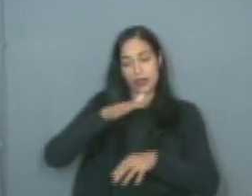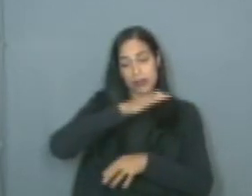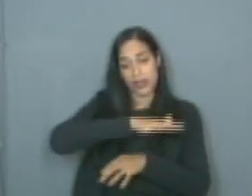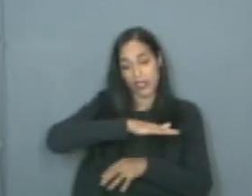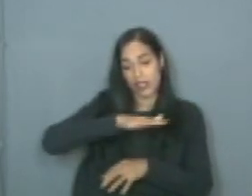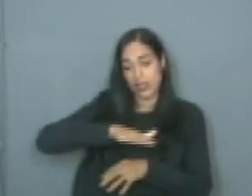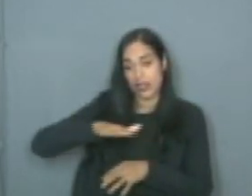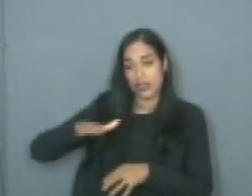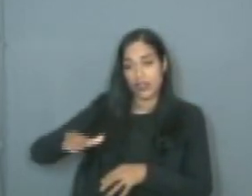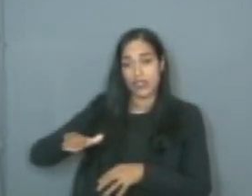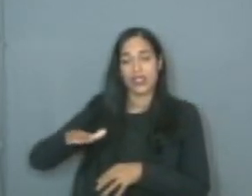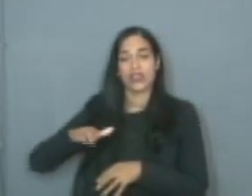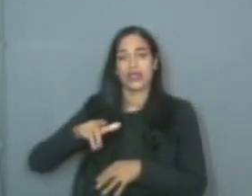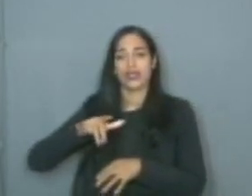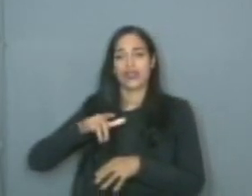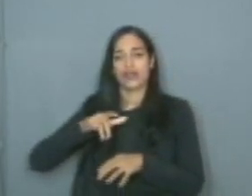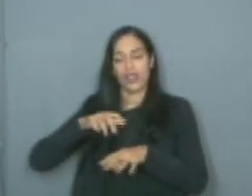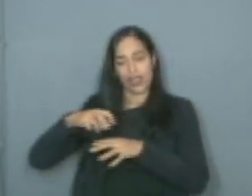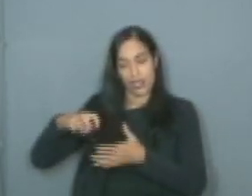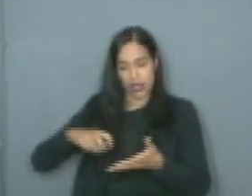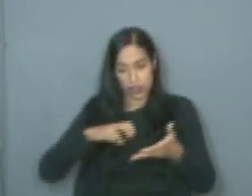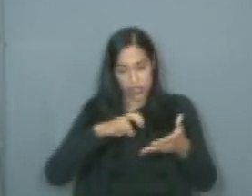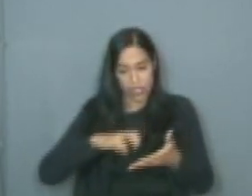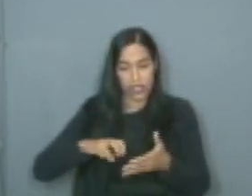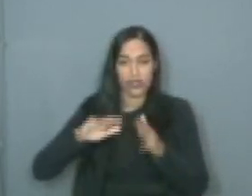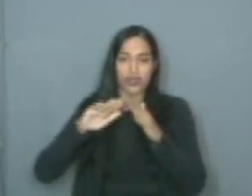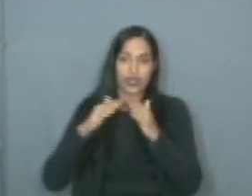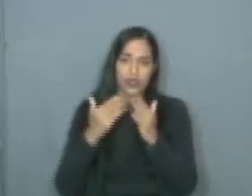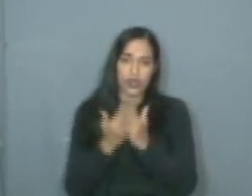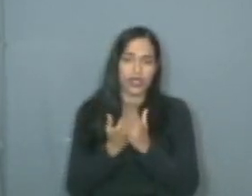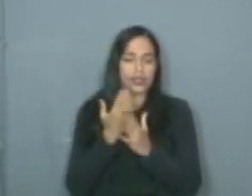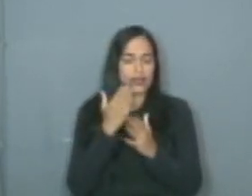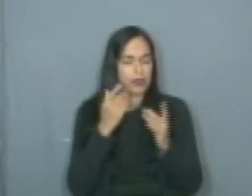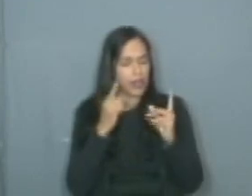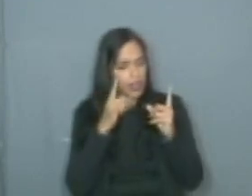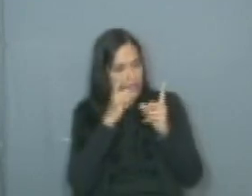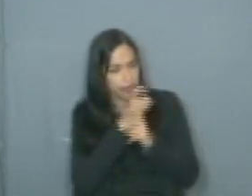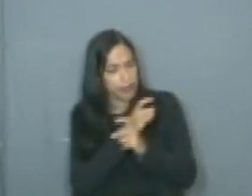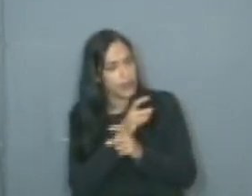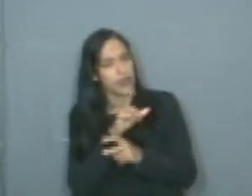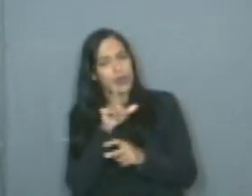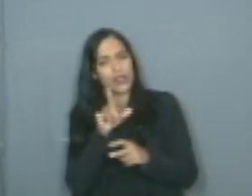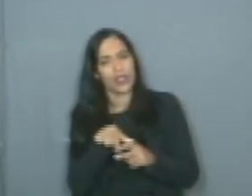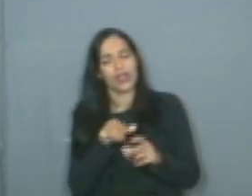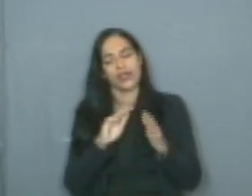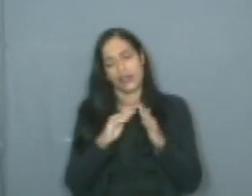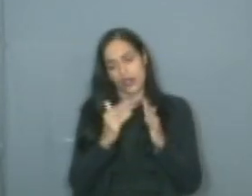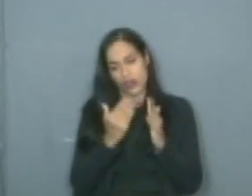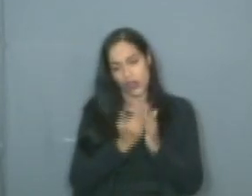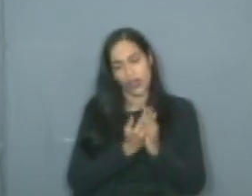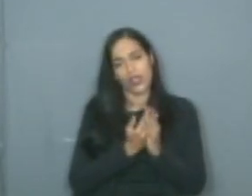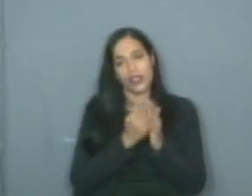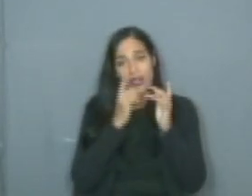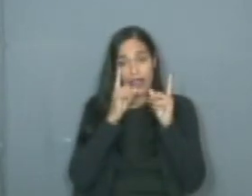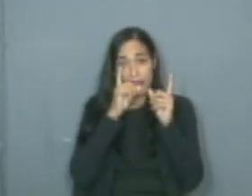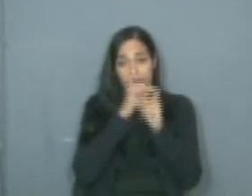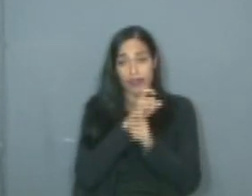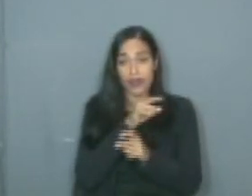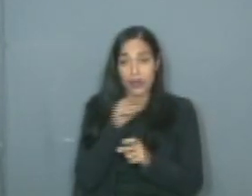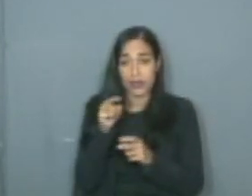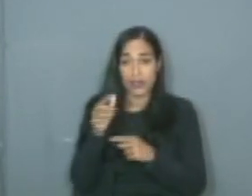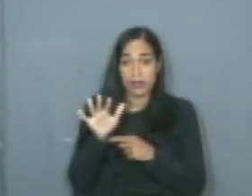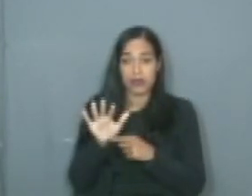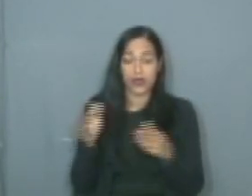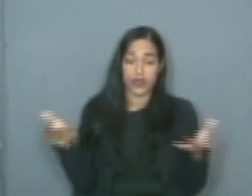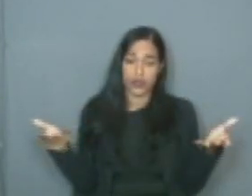possam chegar na creche, nas escolas. A gente já sabe da dificuldade nas próprias creches e nas escolas, mas a dificuldade que o senhor mostra aqui